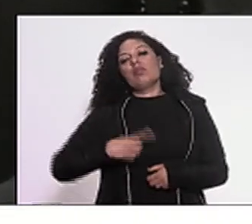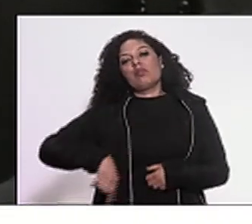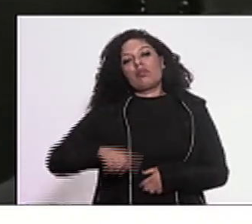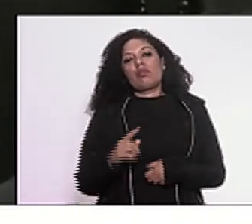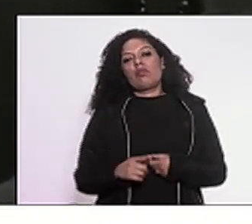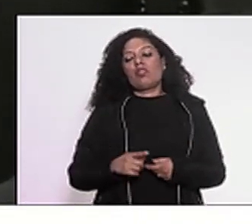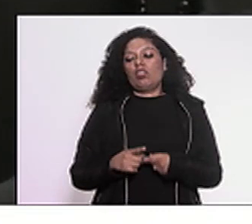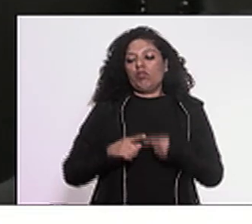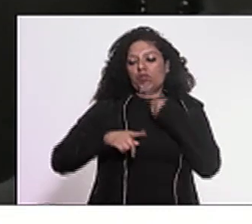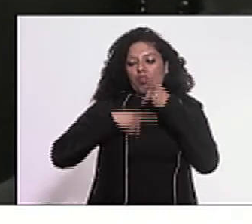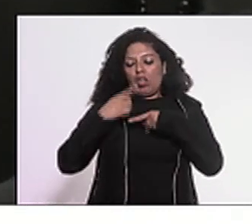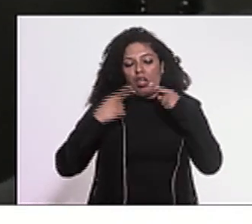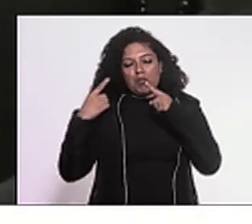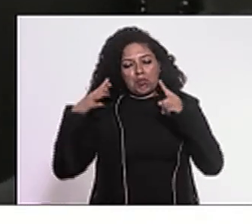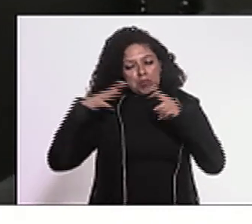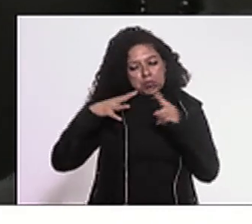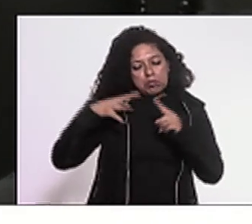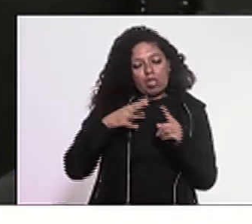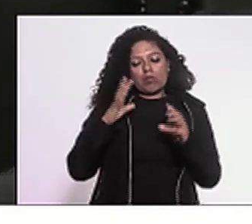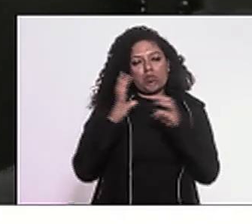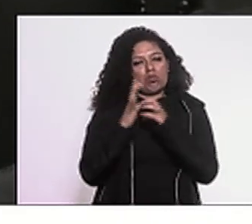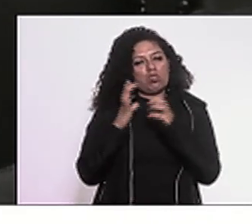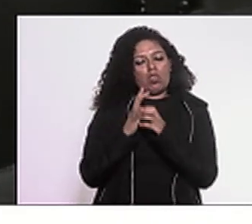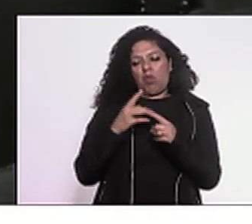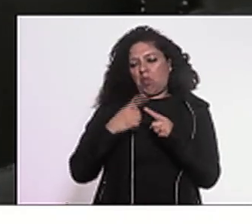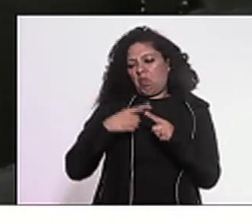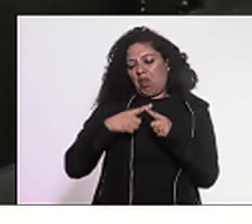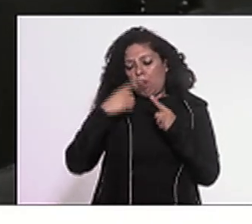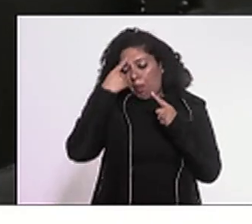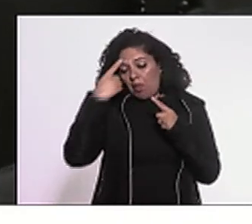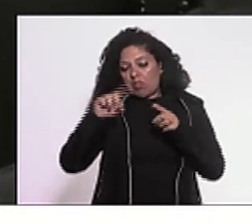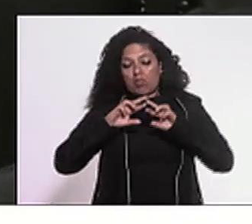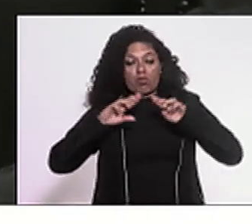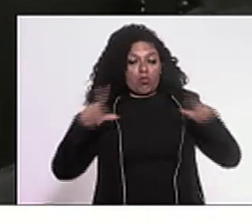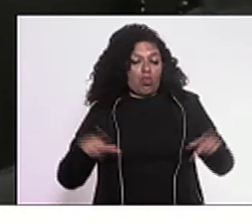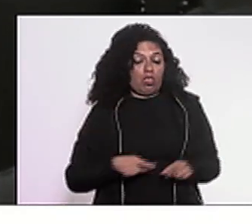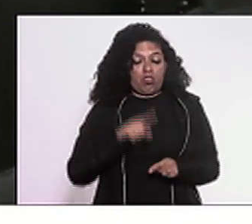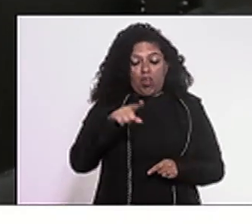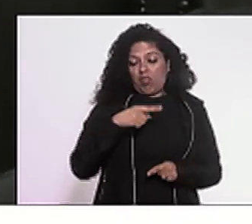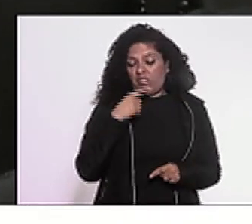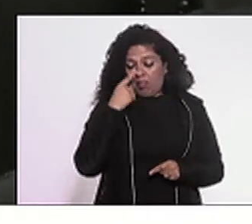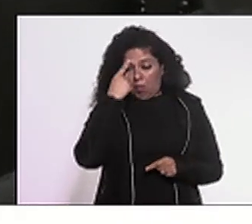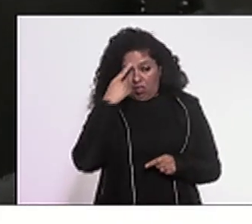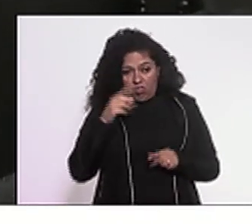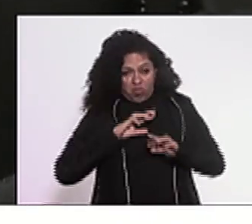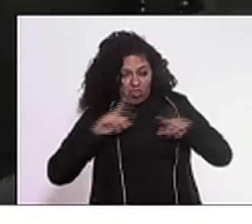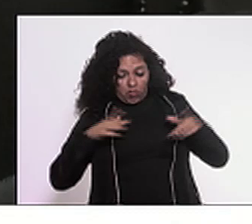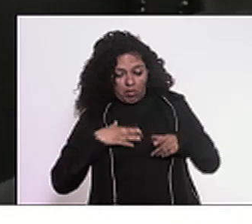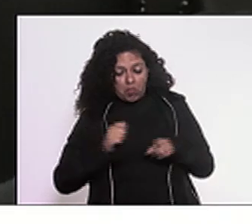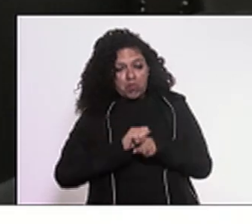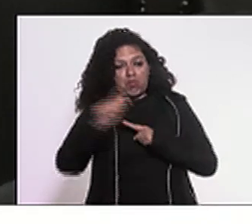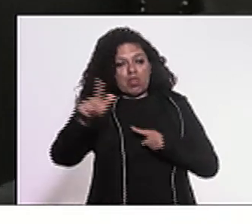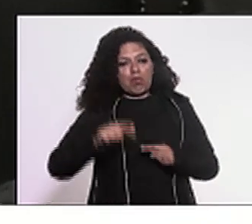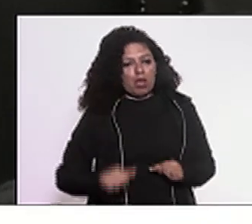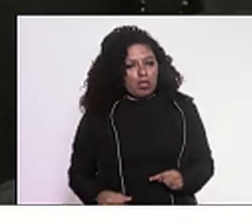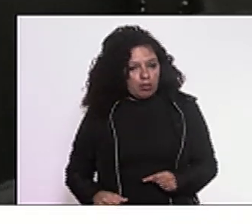ameaçar um servidor que de repente não concorda com uma ideia, ó, você não concorda, não está satisfeito aqui, então eu vou te mandar para